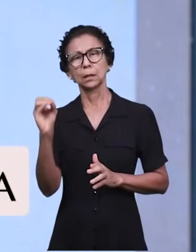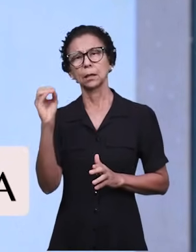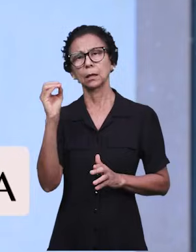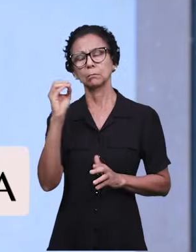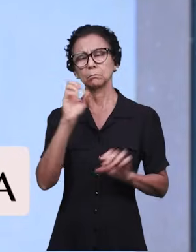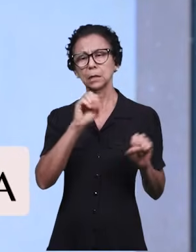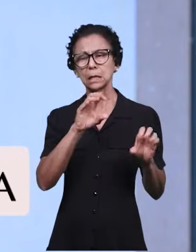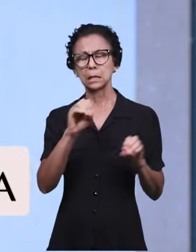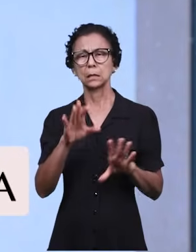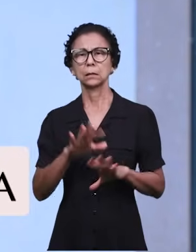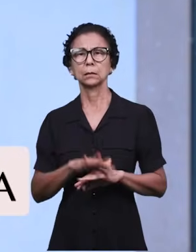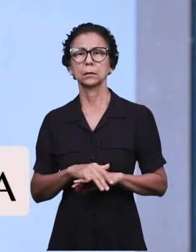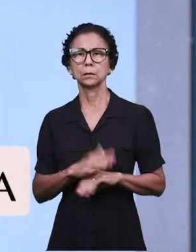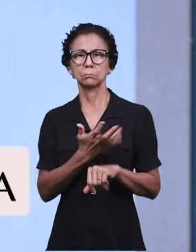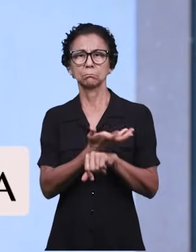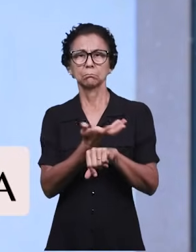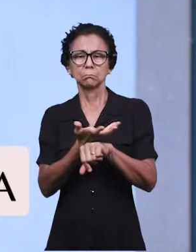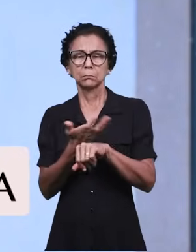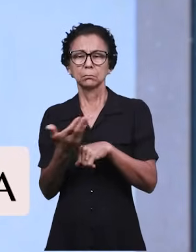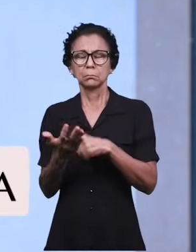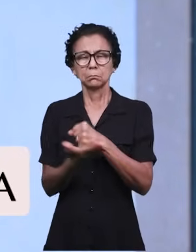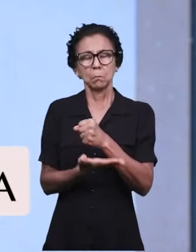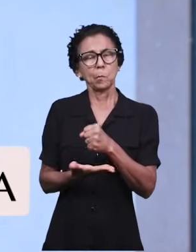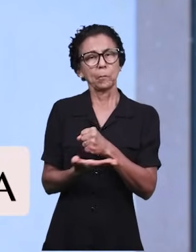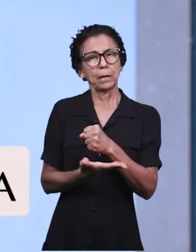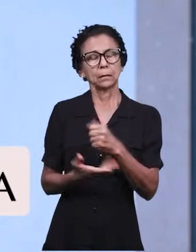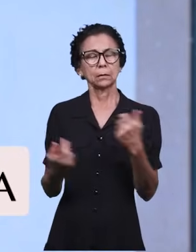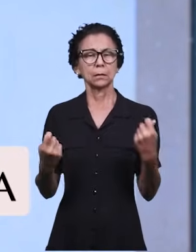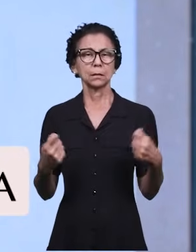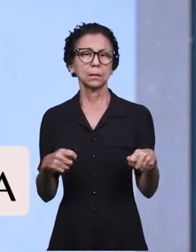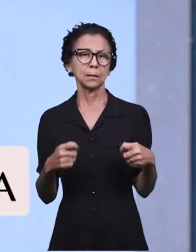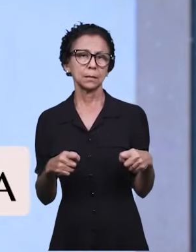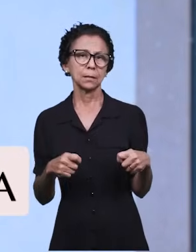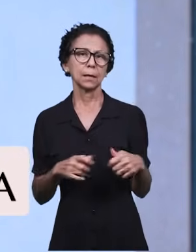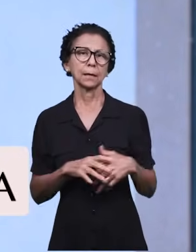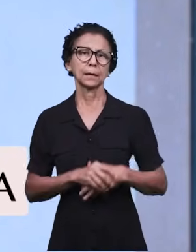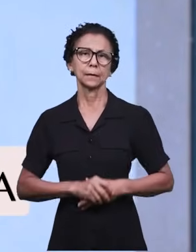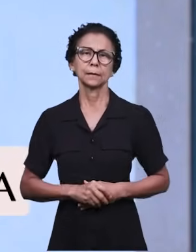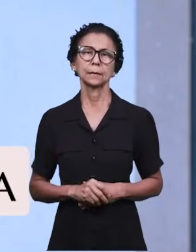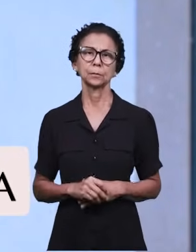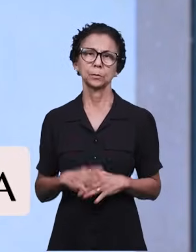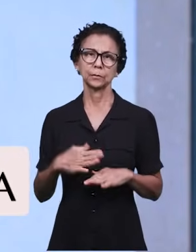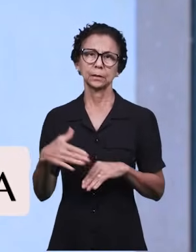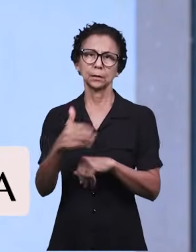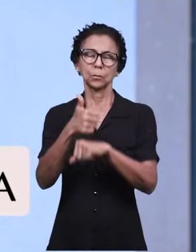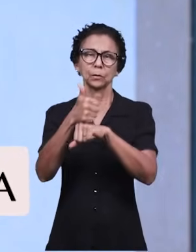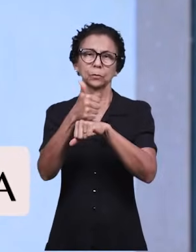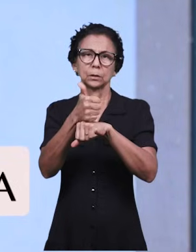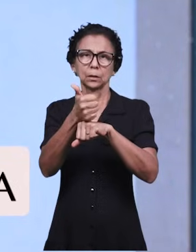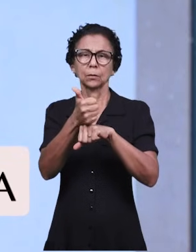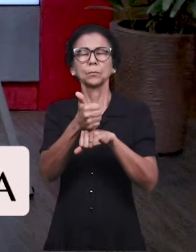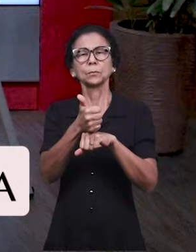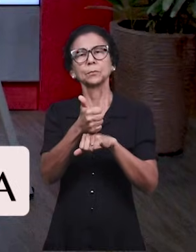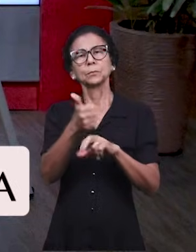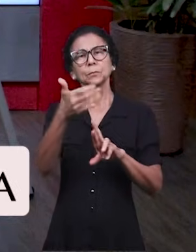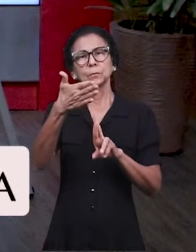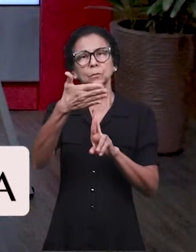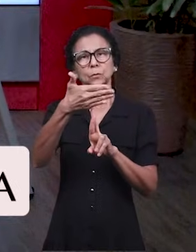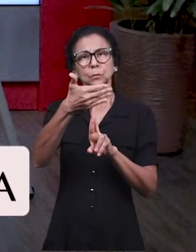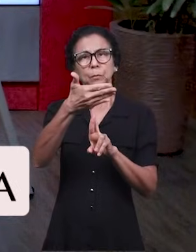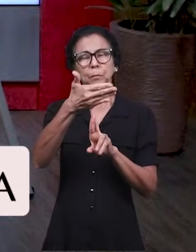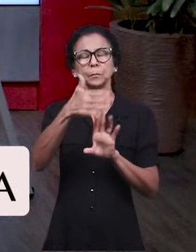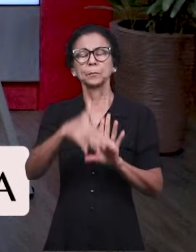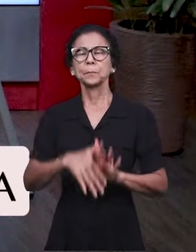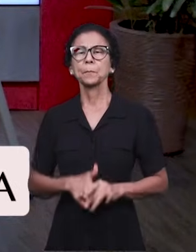matérias básicas que serão necessárias para o bom desempenho da função diplomática. Eu estava observando,